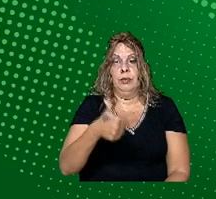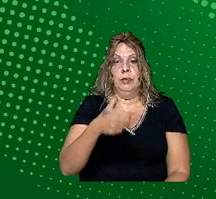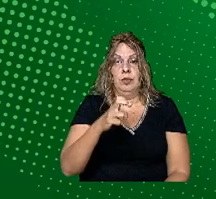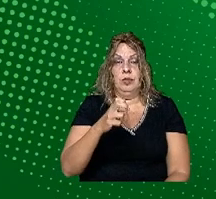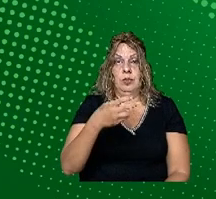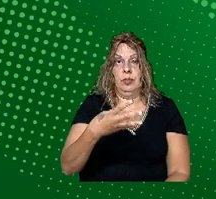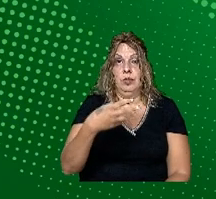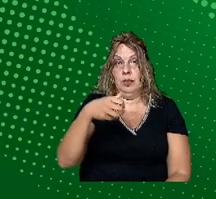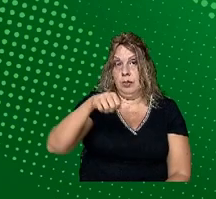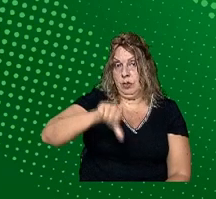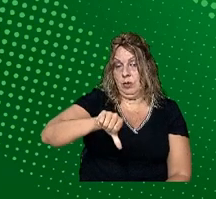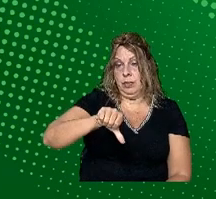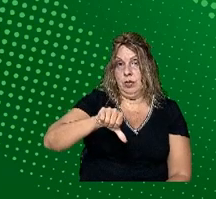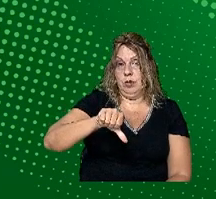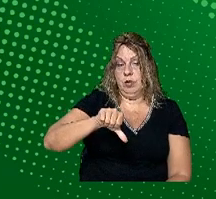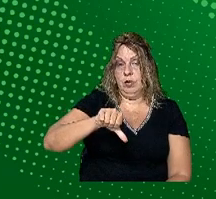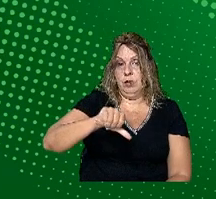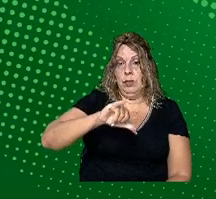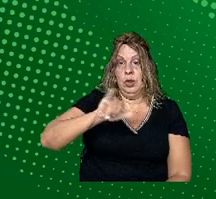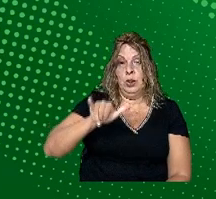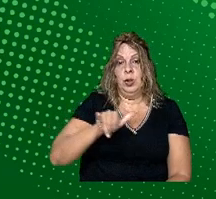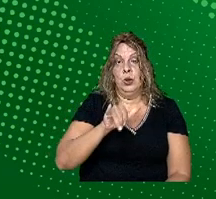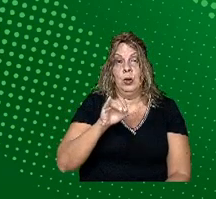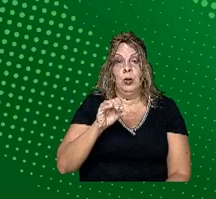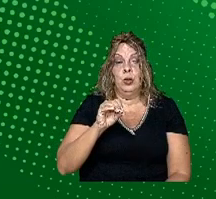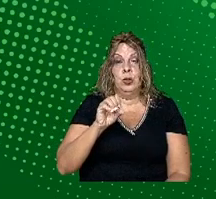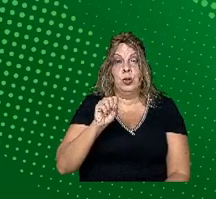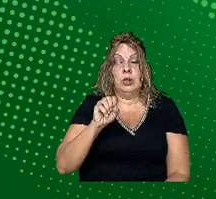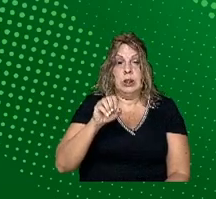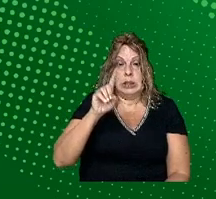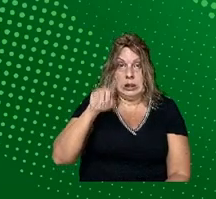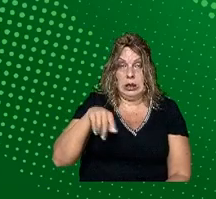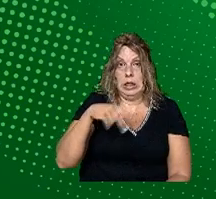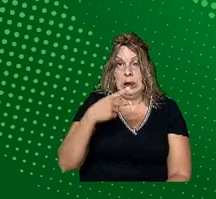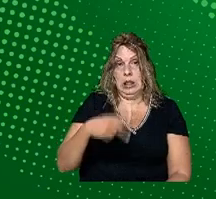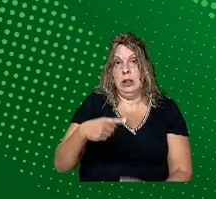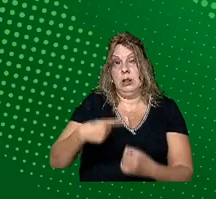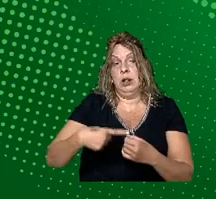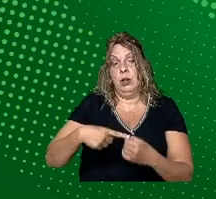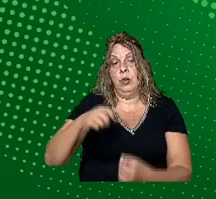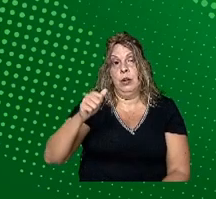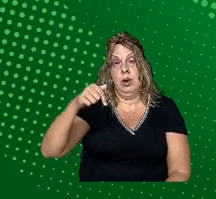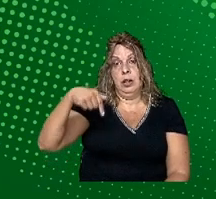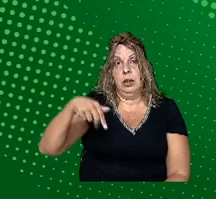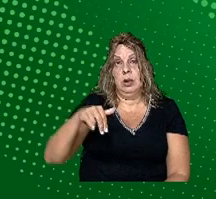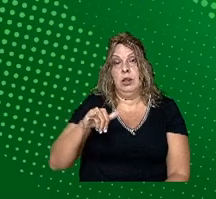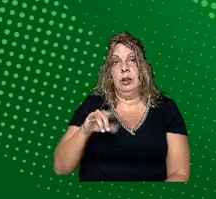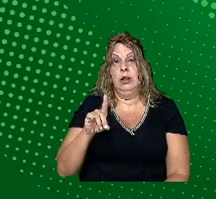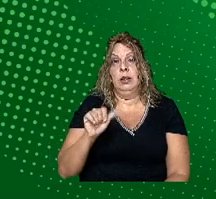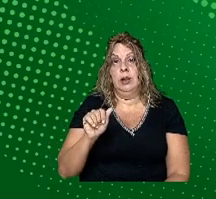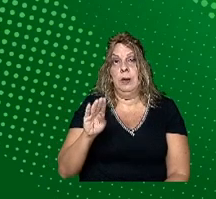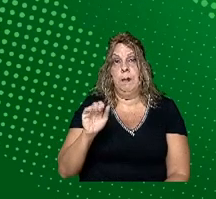Gabriel da Paz Anjos, é de Aquidabã, do bairro Treva e Regional Canidé.